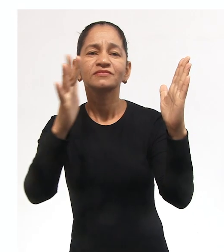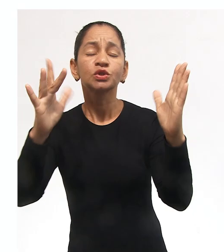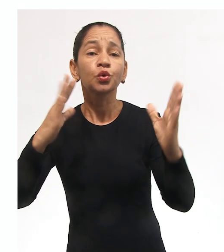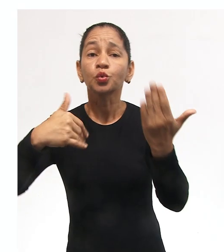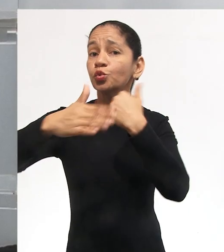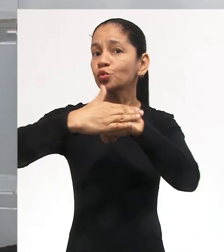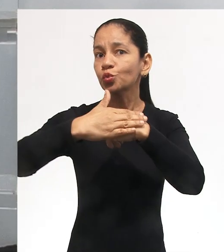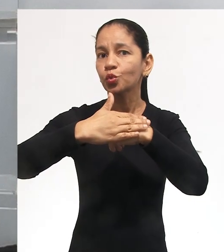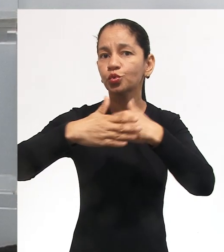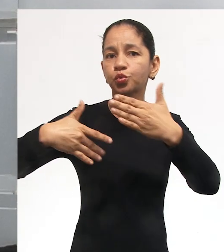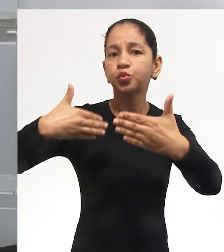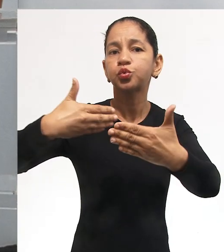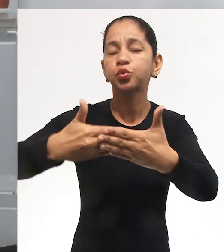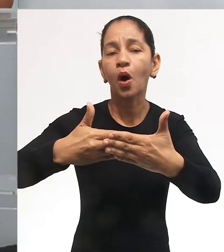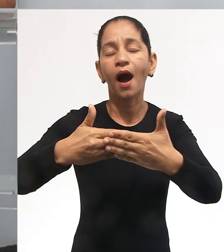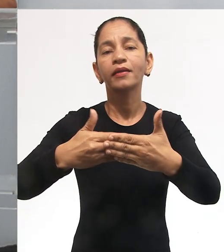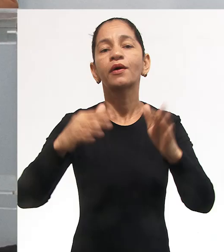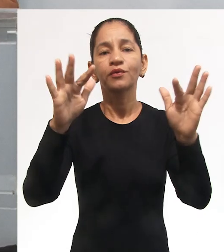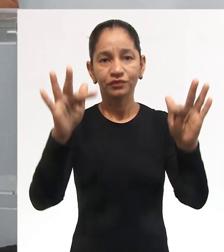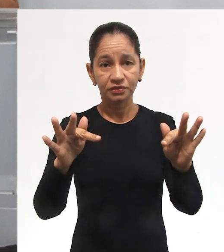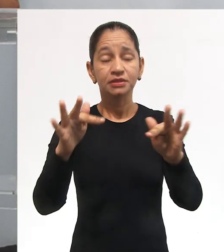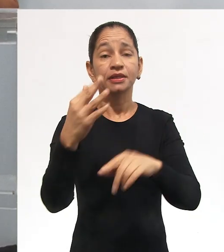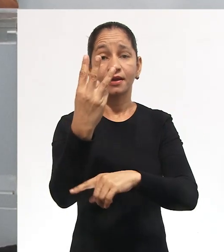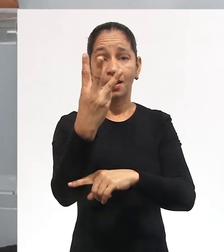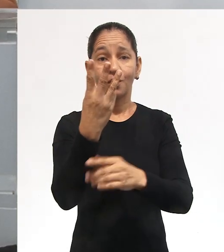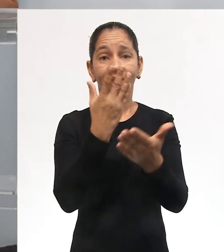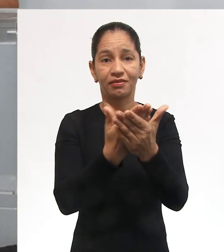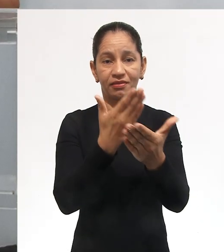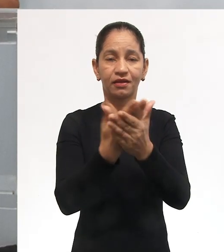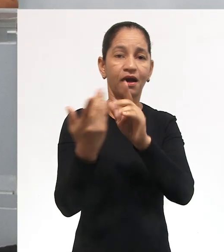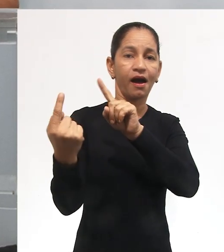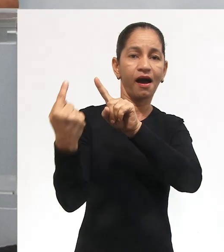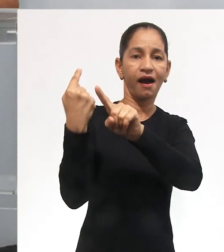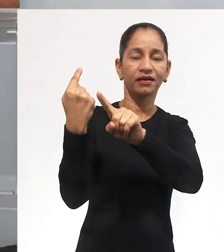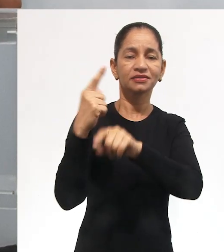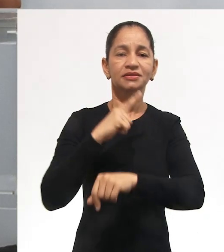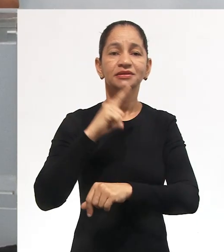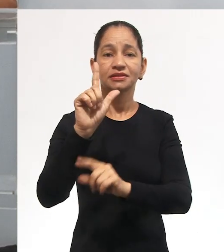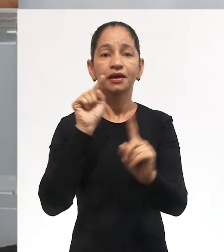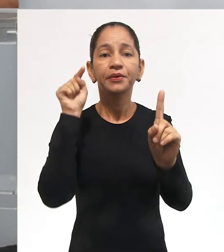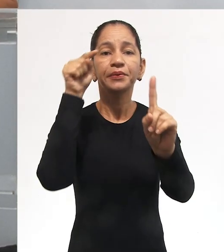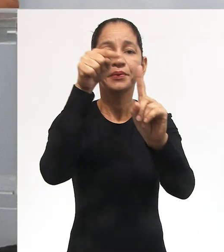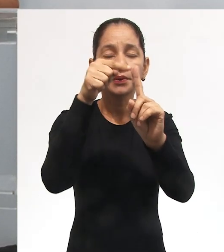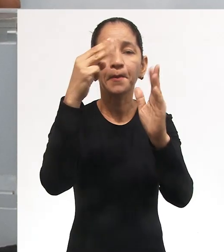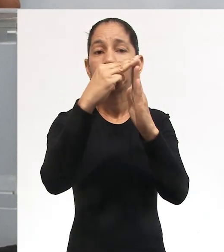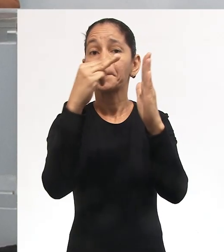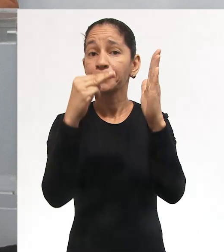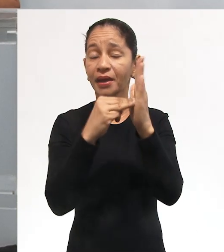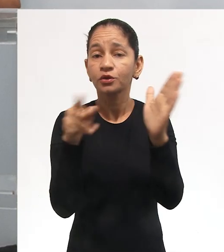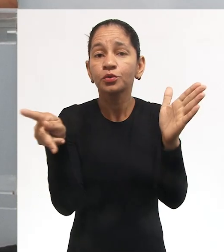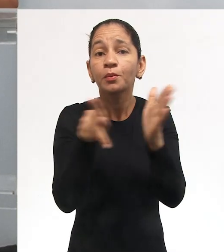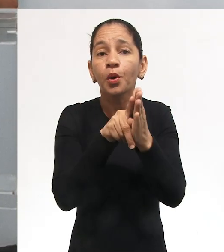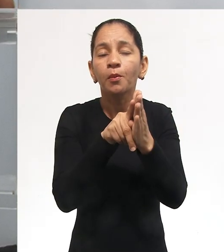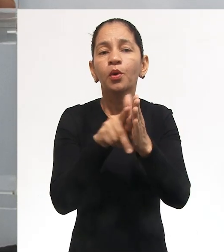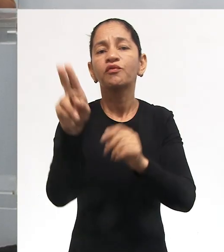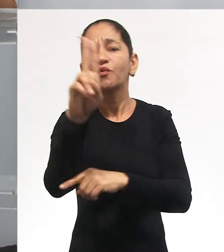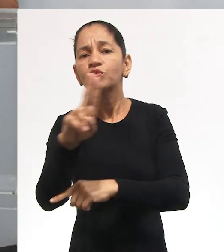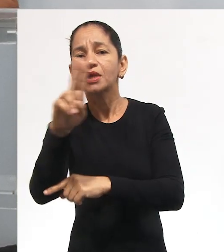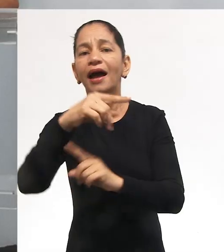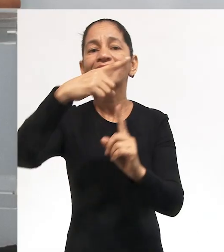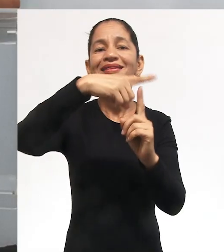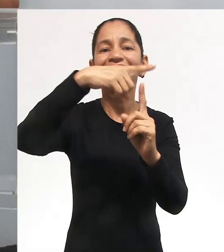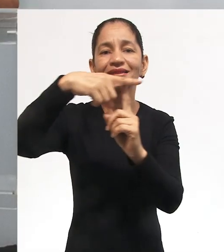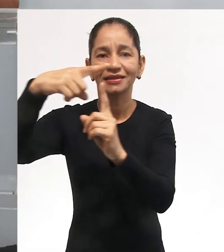realizada, né? E aí nós vimos na nossa aula 3, na nossa aula anterior, especificamente a parte de método, né? Onde nós vimos ali os tipos de